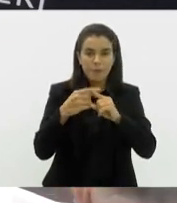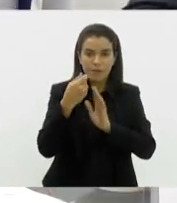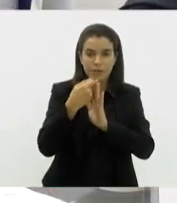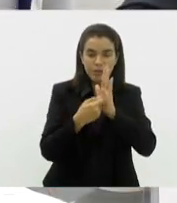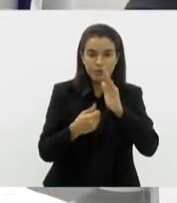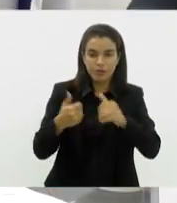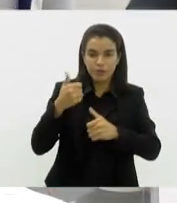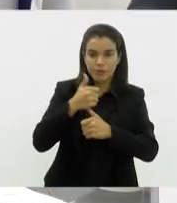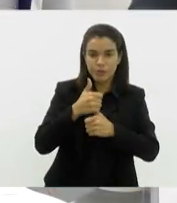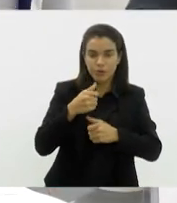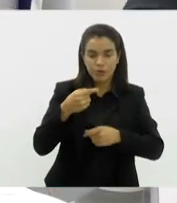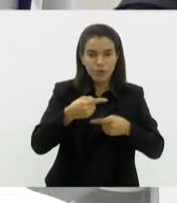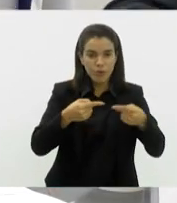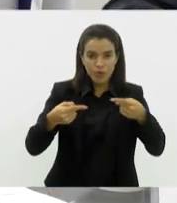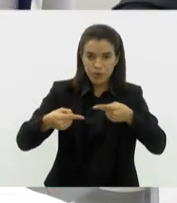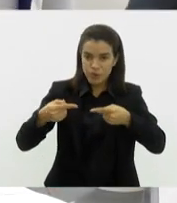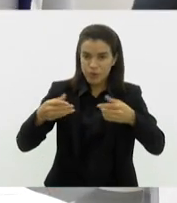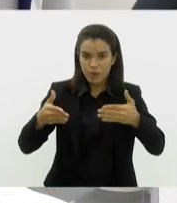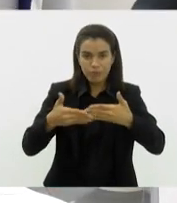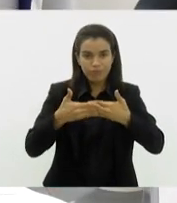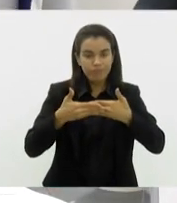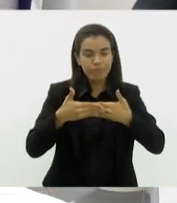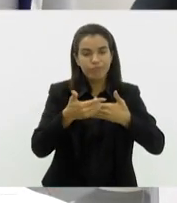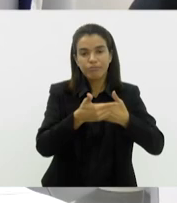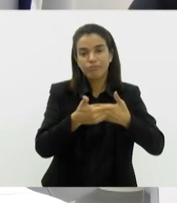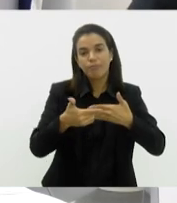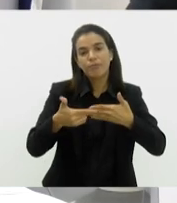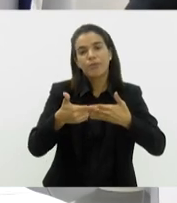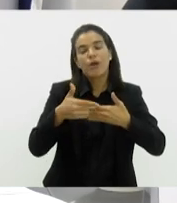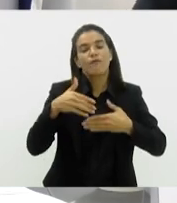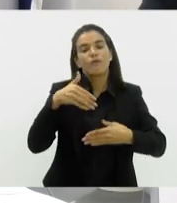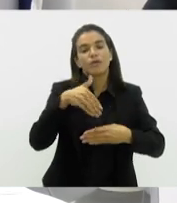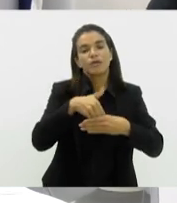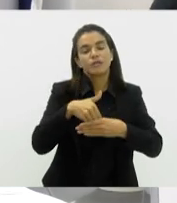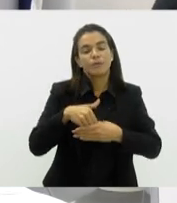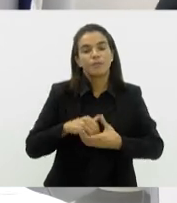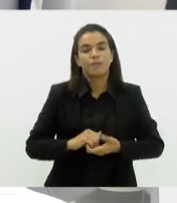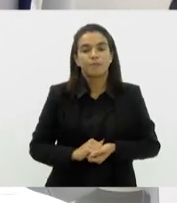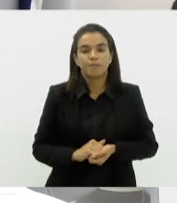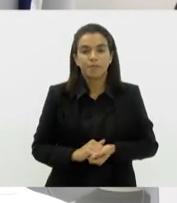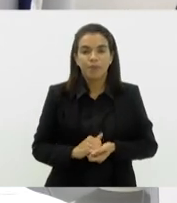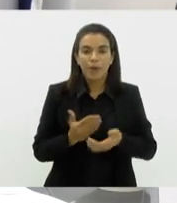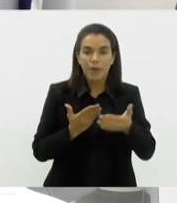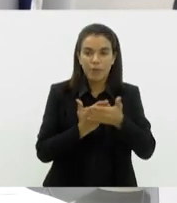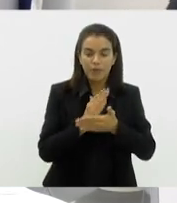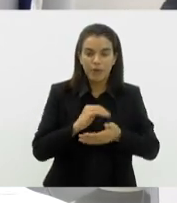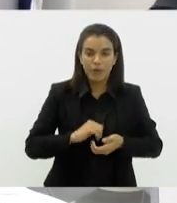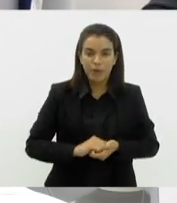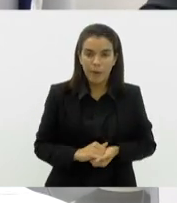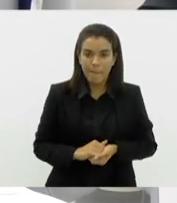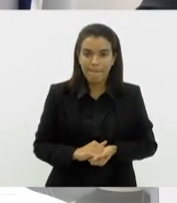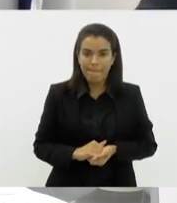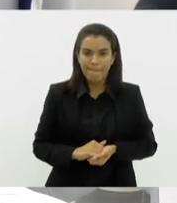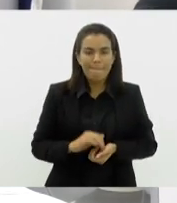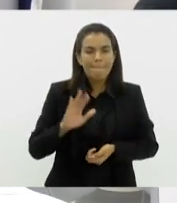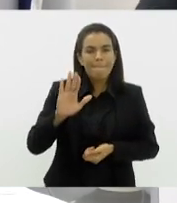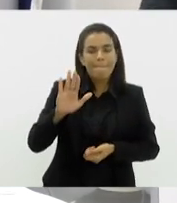Em discussão, não havendo quem queira discutir, encerrada a discussão, em votação, os senhores que aprovam permaneçam como estão, aprovados. Doutor